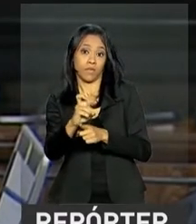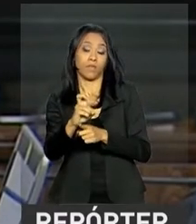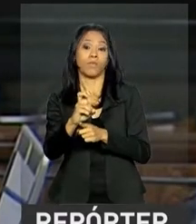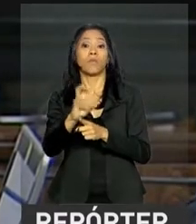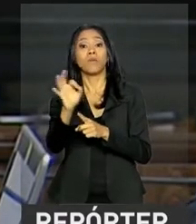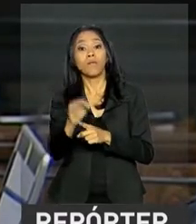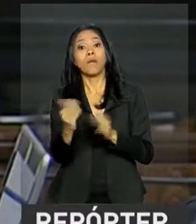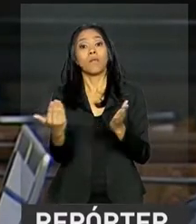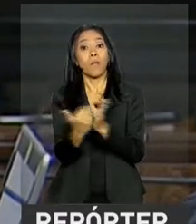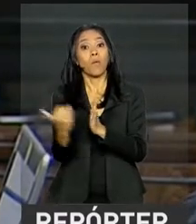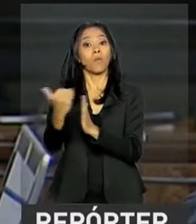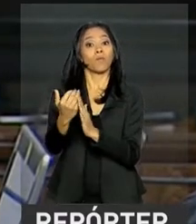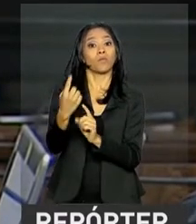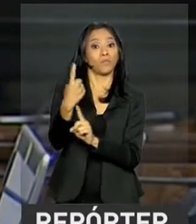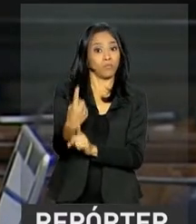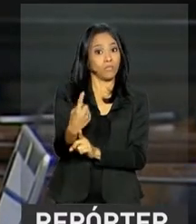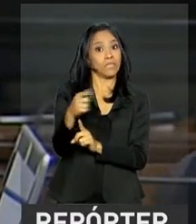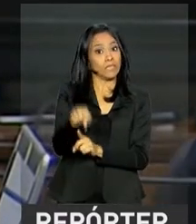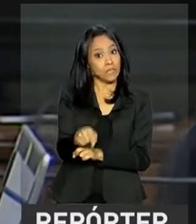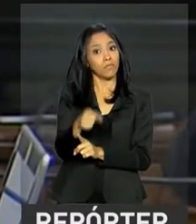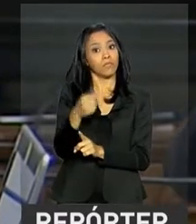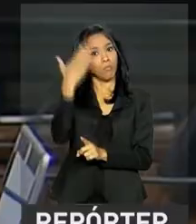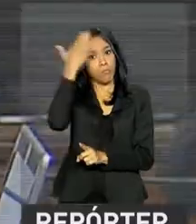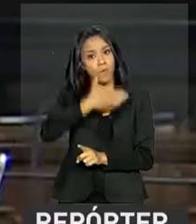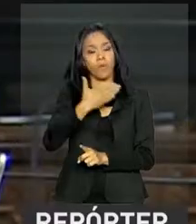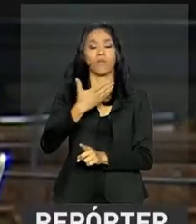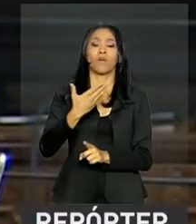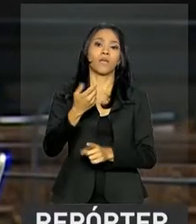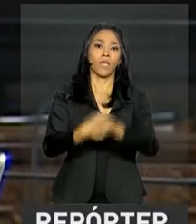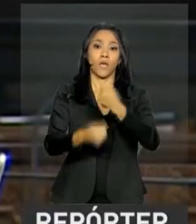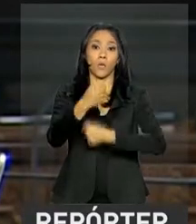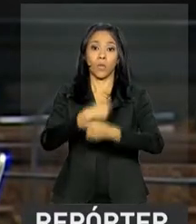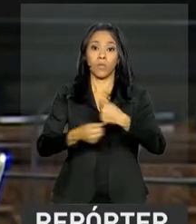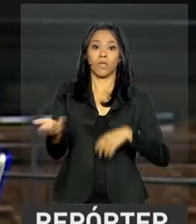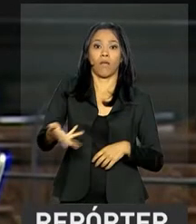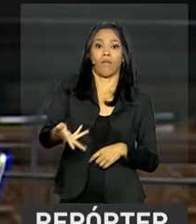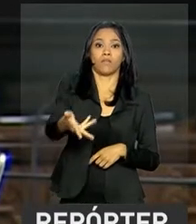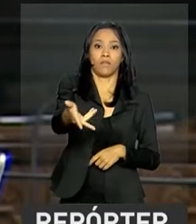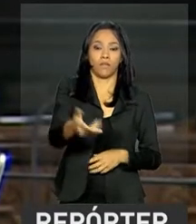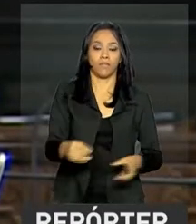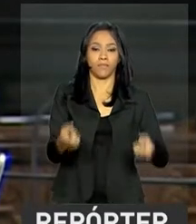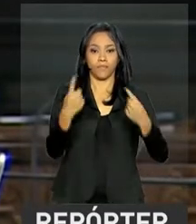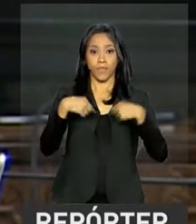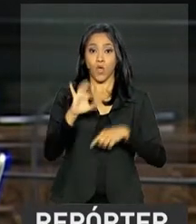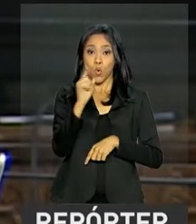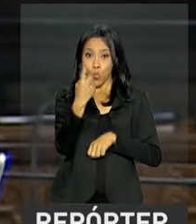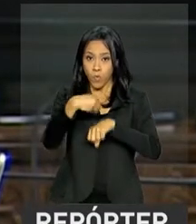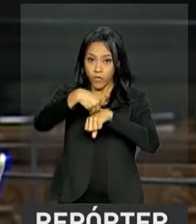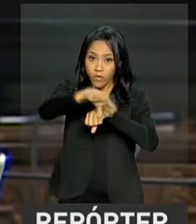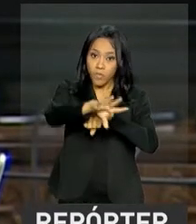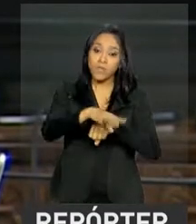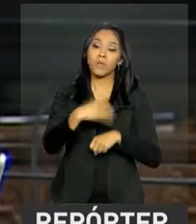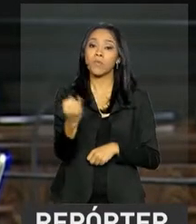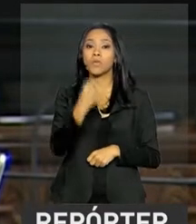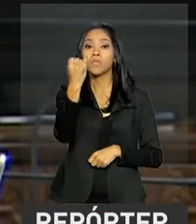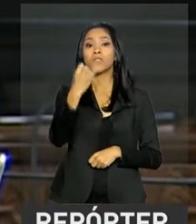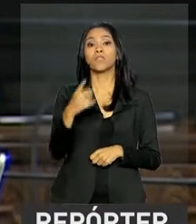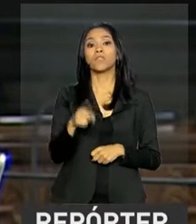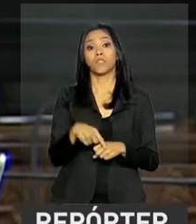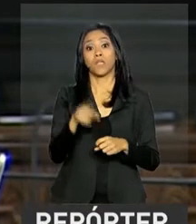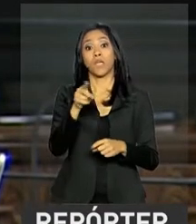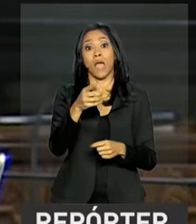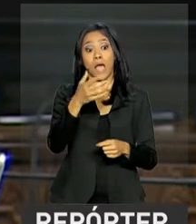mostra que a economia está acelerando um dado importante é que bens duráveis isto é o consumo